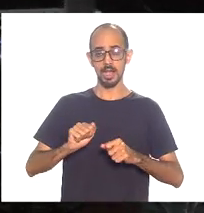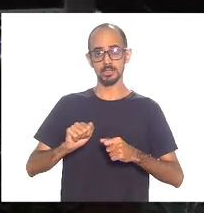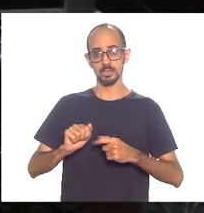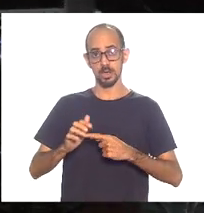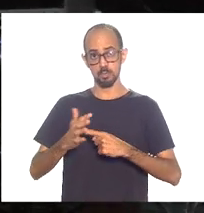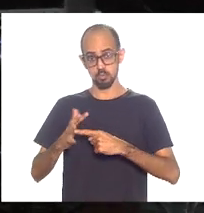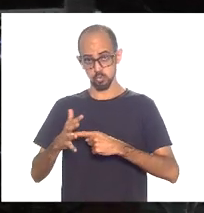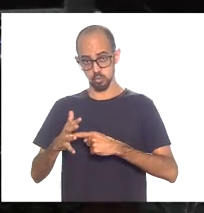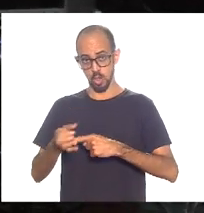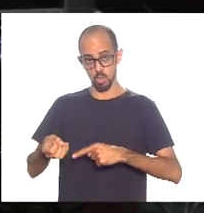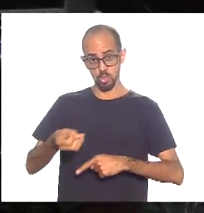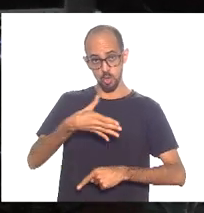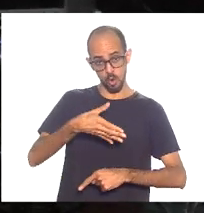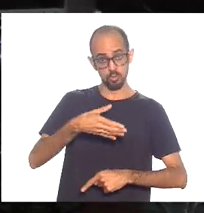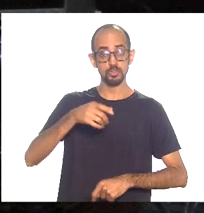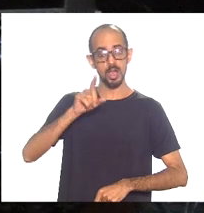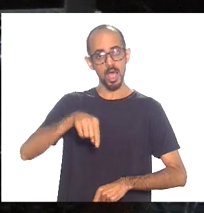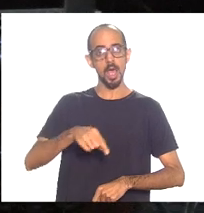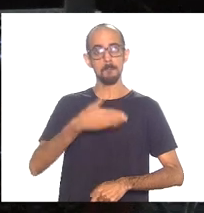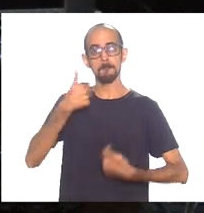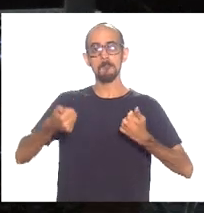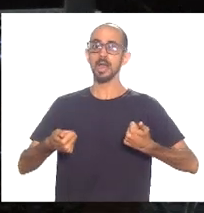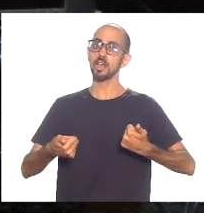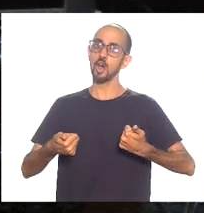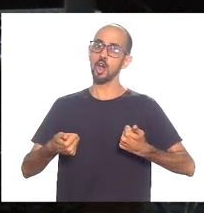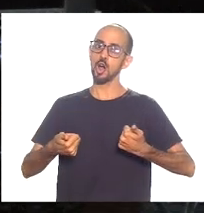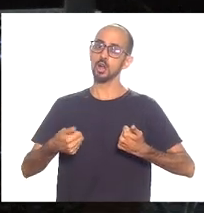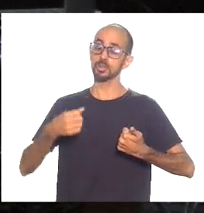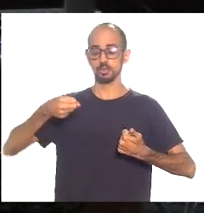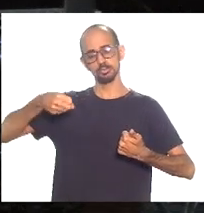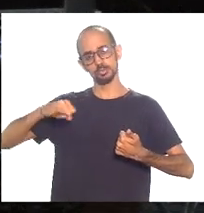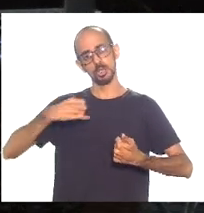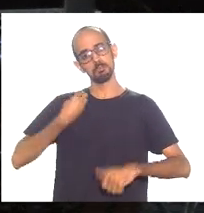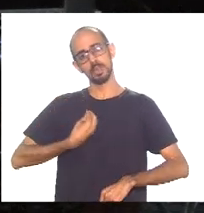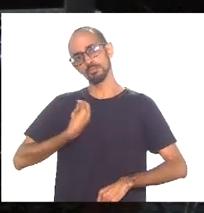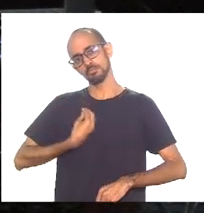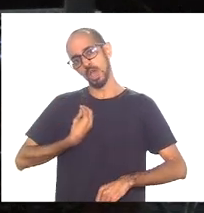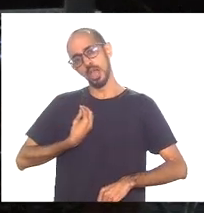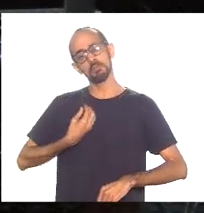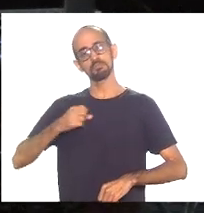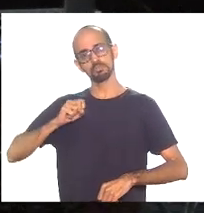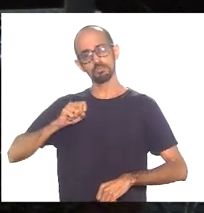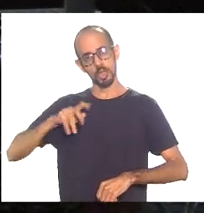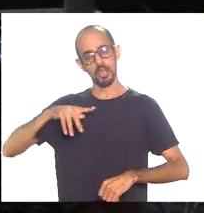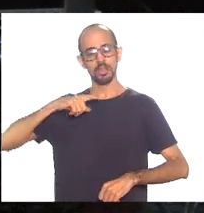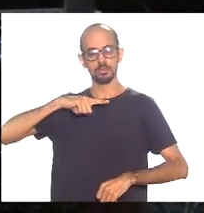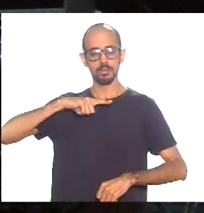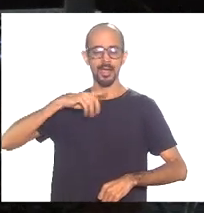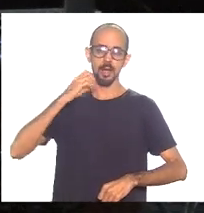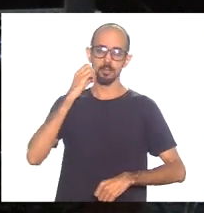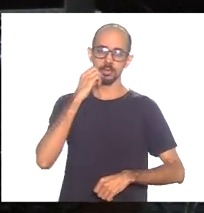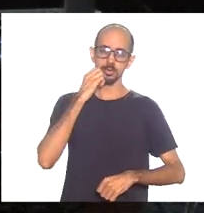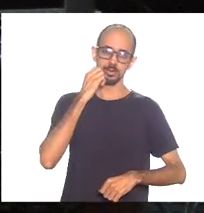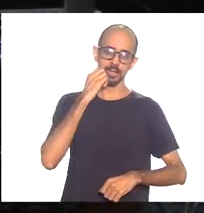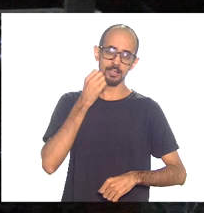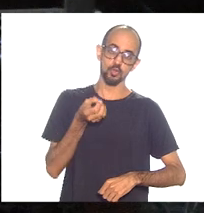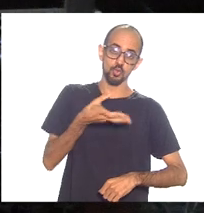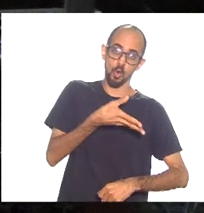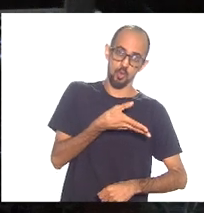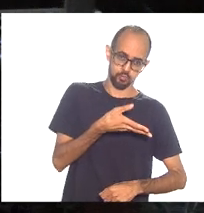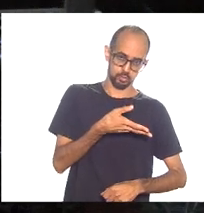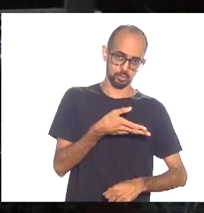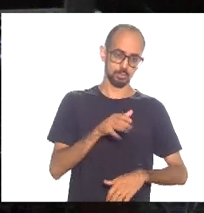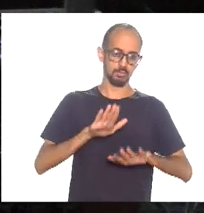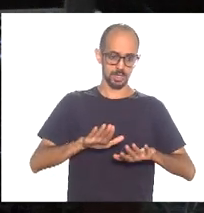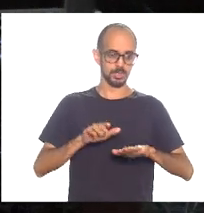eficientes. Então, tem quem advoga que quem vai ter mais chance serão as usinas novas, mas isso vai